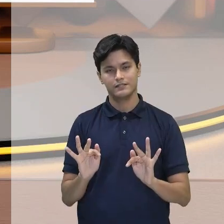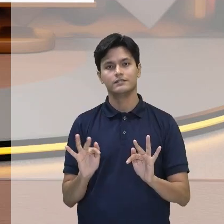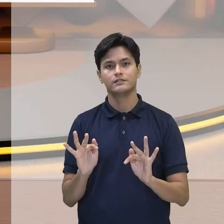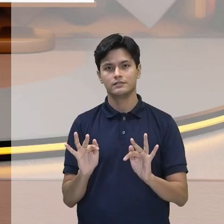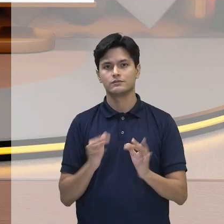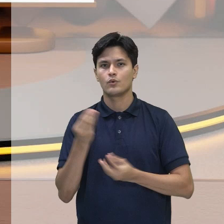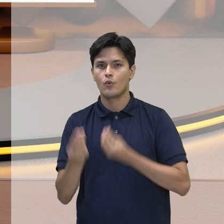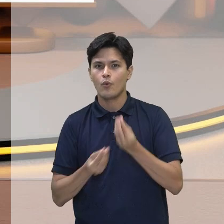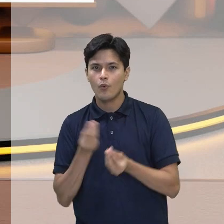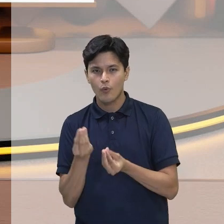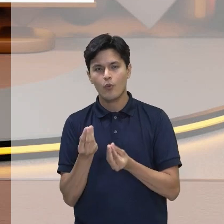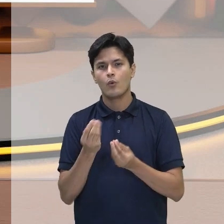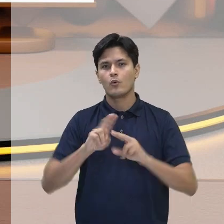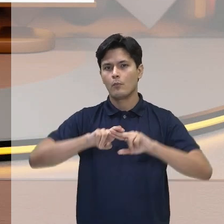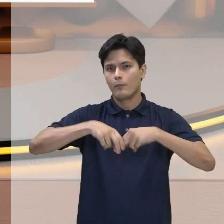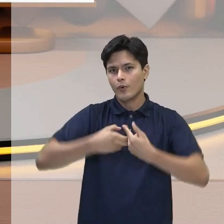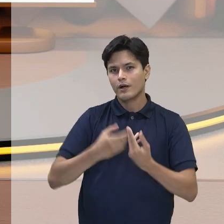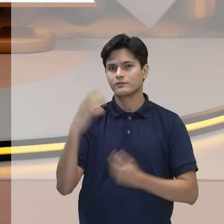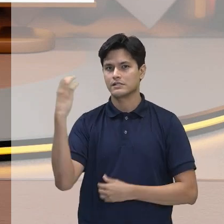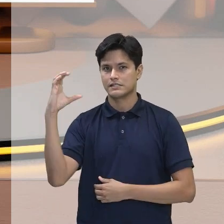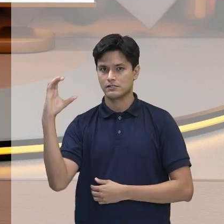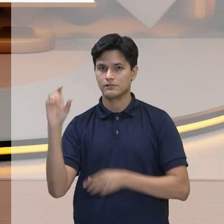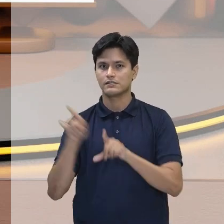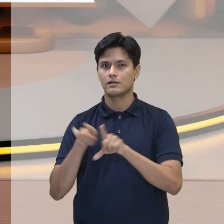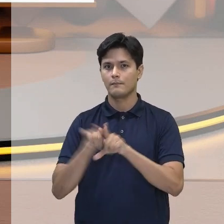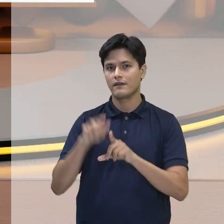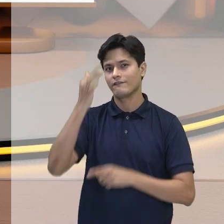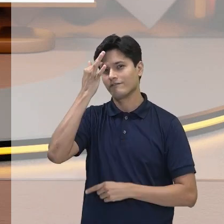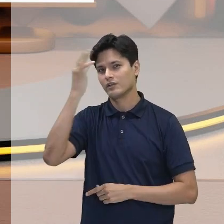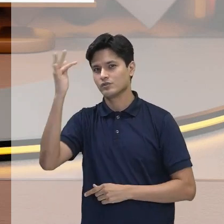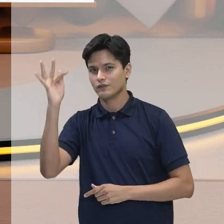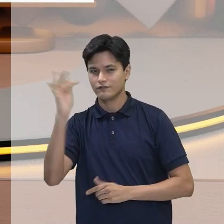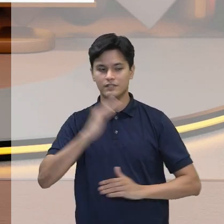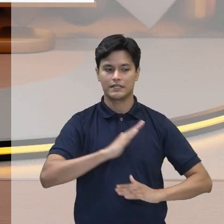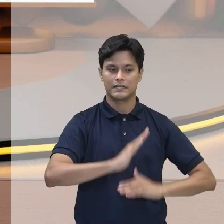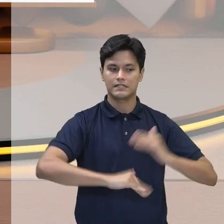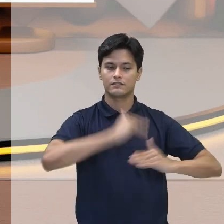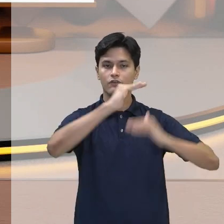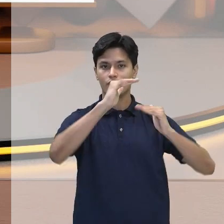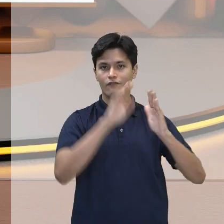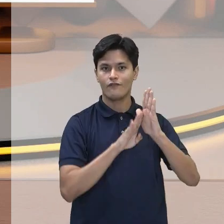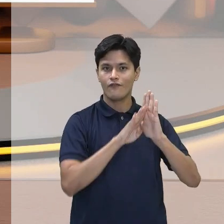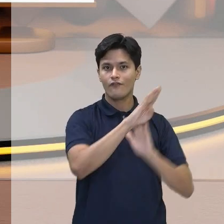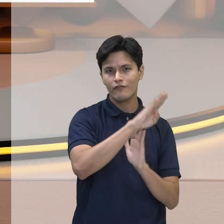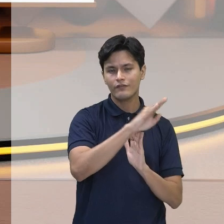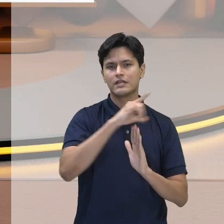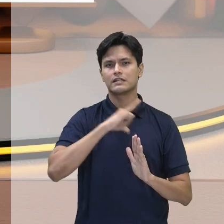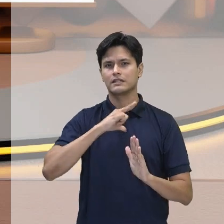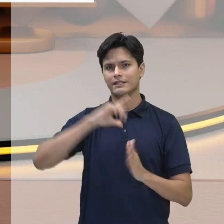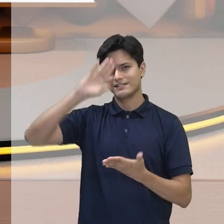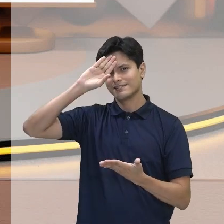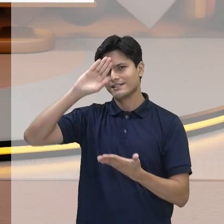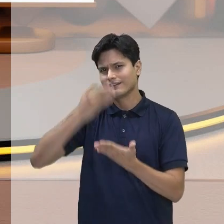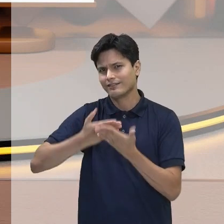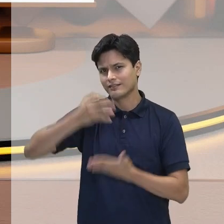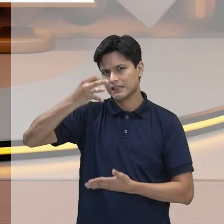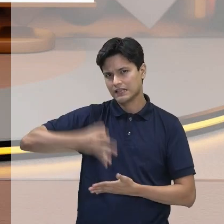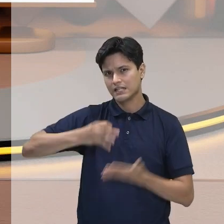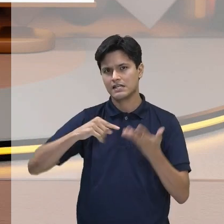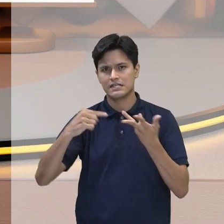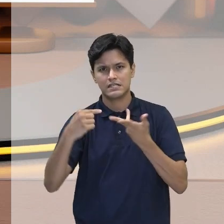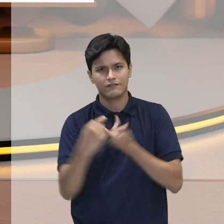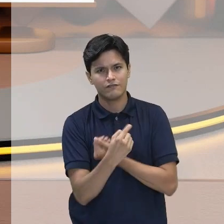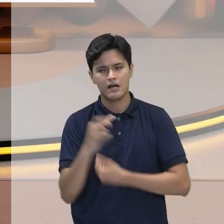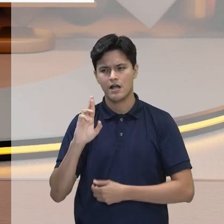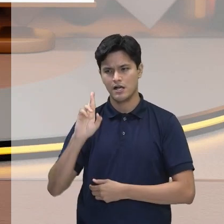desse avanço todo da ciência e da própria filosofia. Muitas certezas, muitas razões absolutas